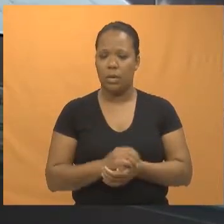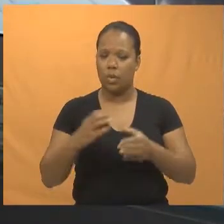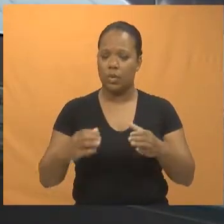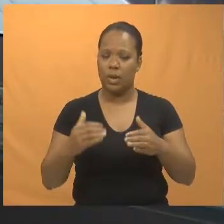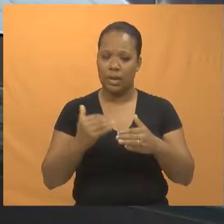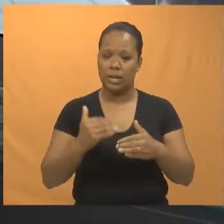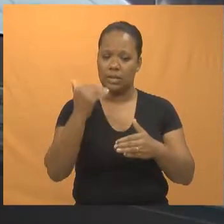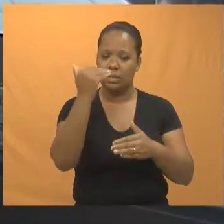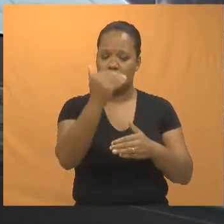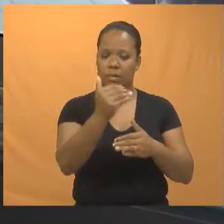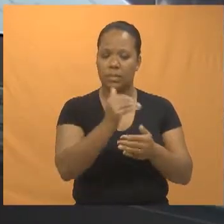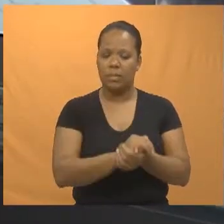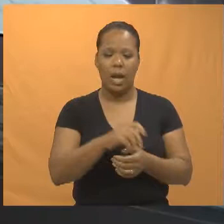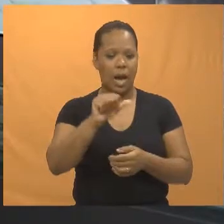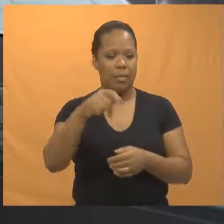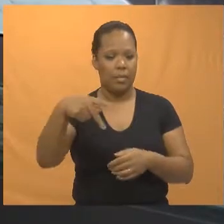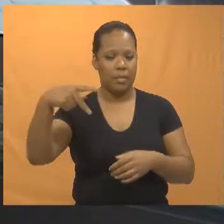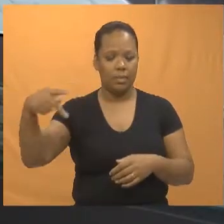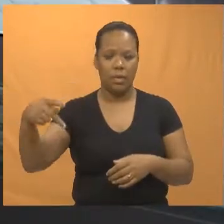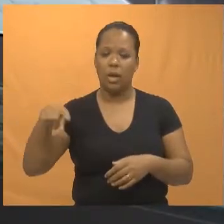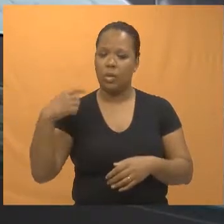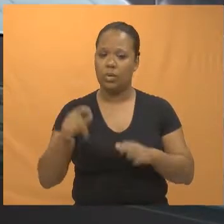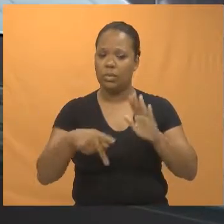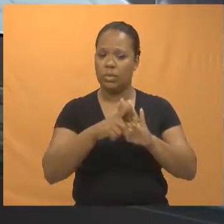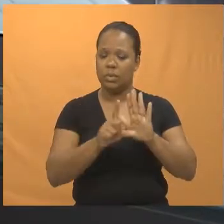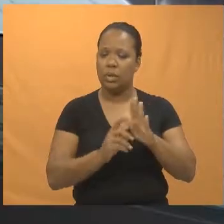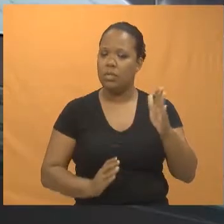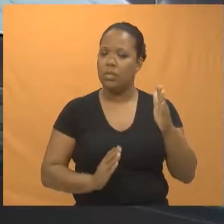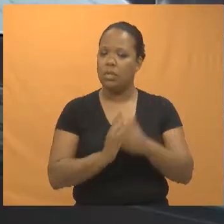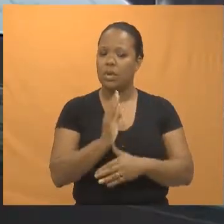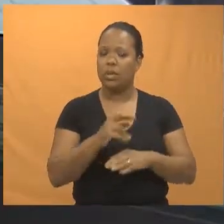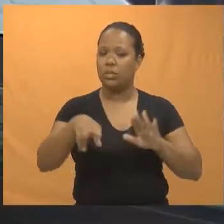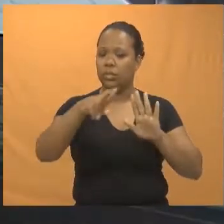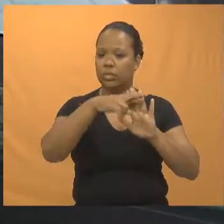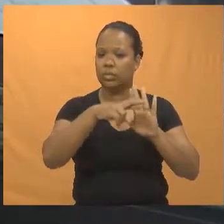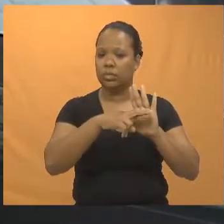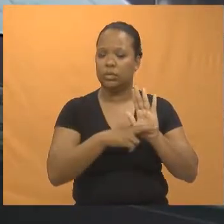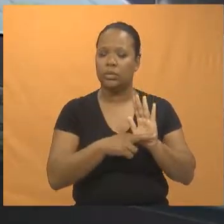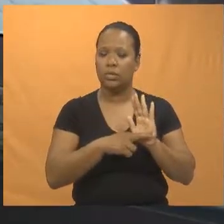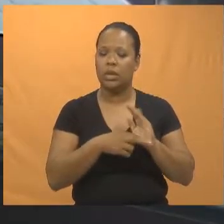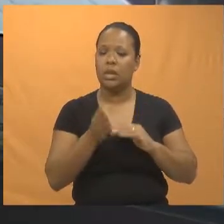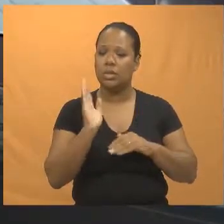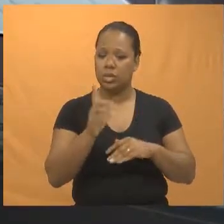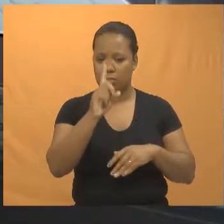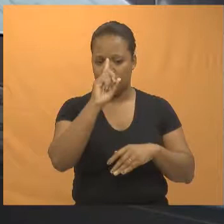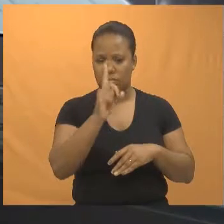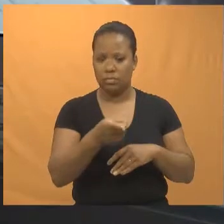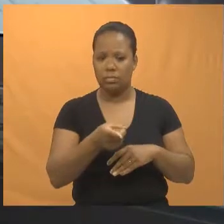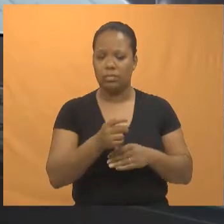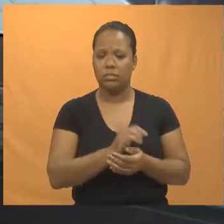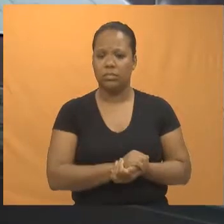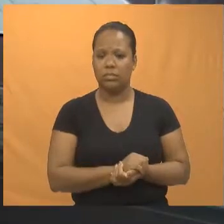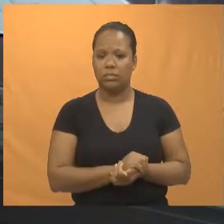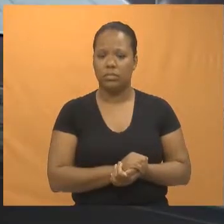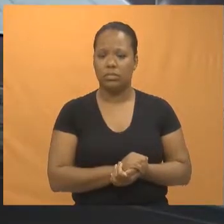dessa área de APP. E nós aprovamos um projeto de regularização, onde já determinamos